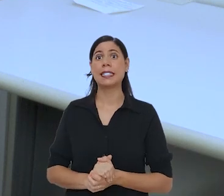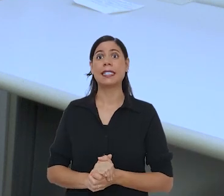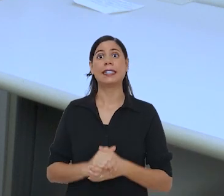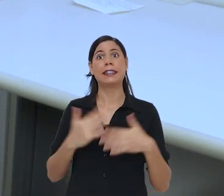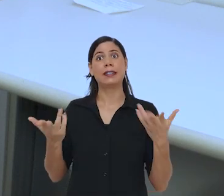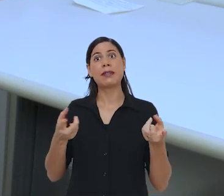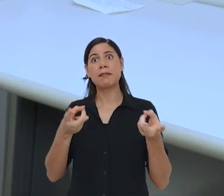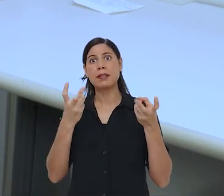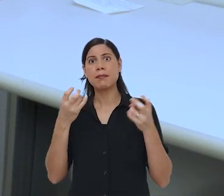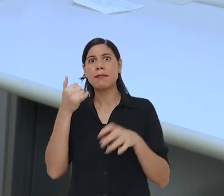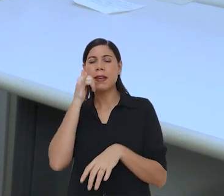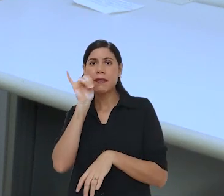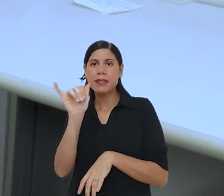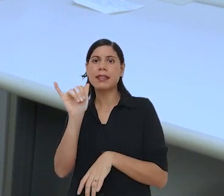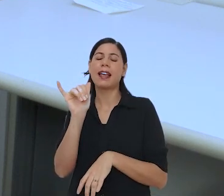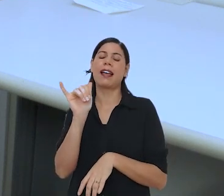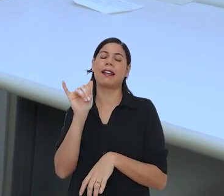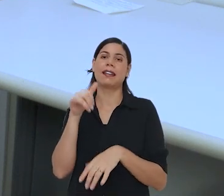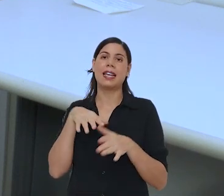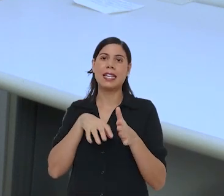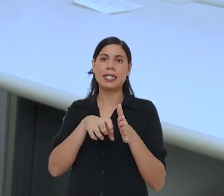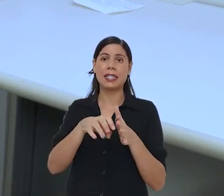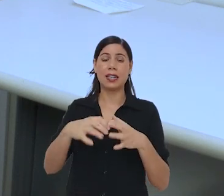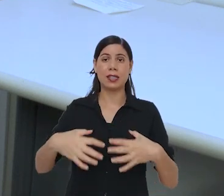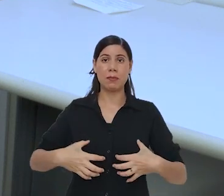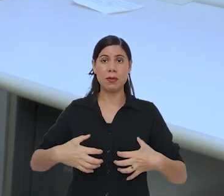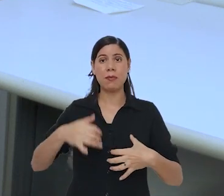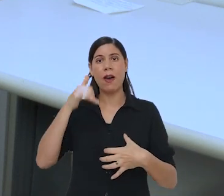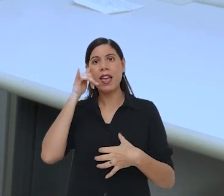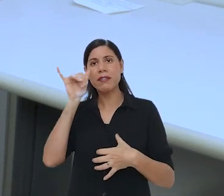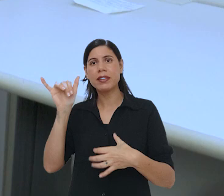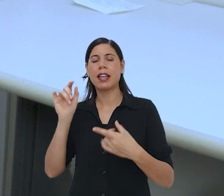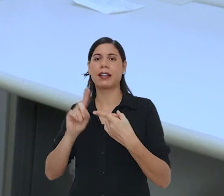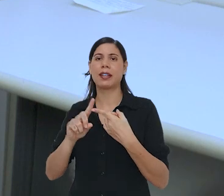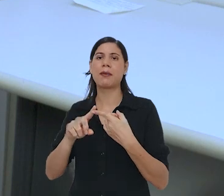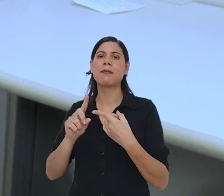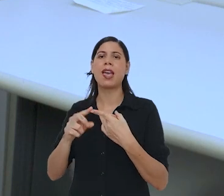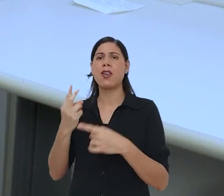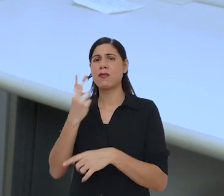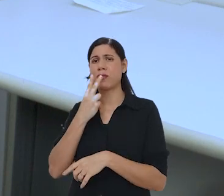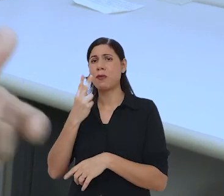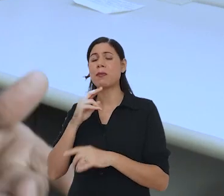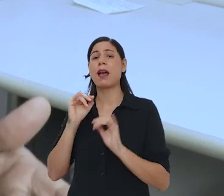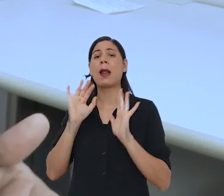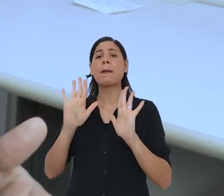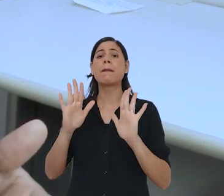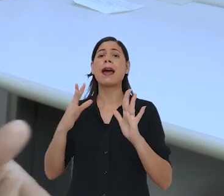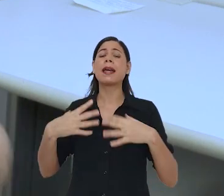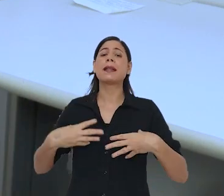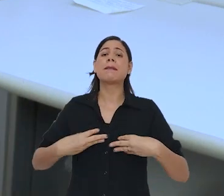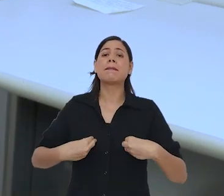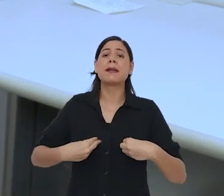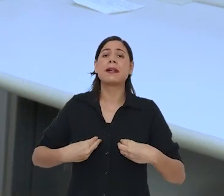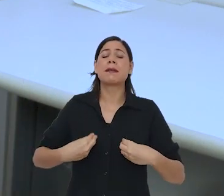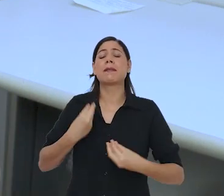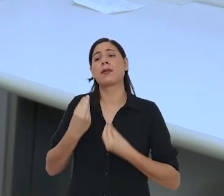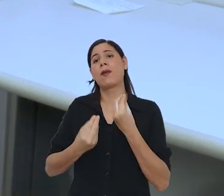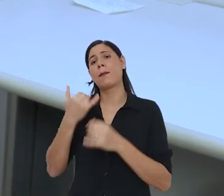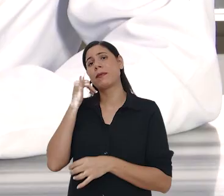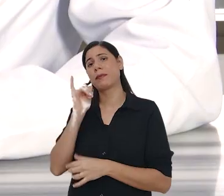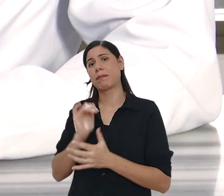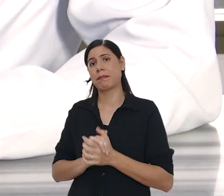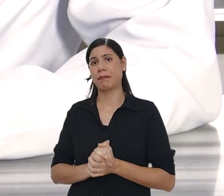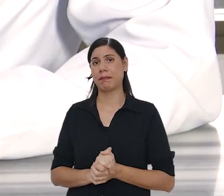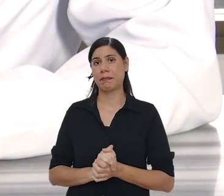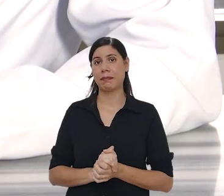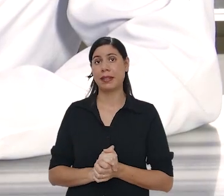percebeu que para evitar o câncer de pulmão, o caminho é evitar o tabagismo. E no caso do câncer de mama, o que se deve fazer?